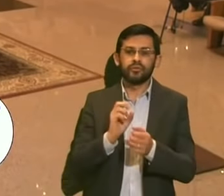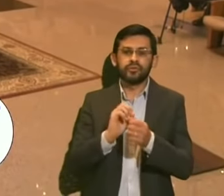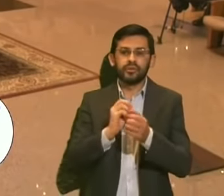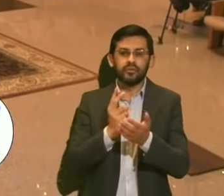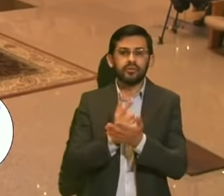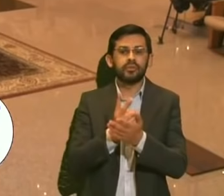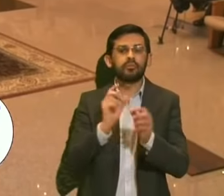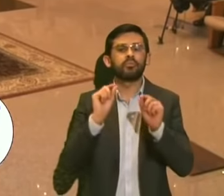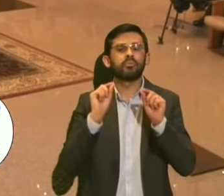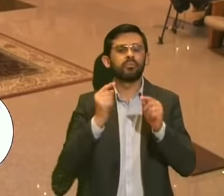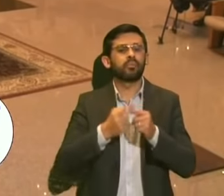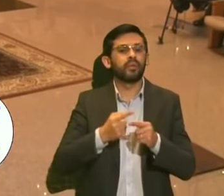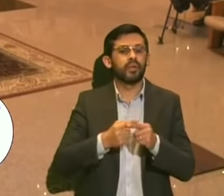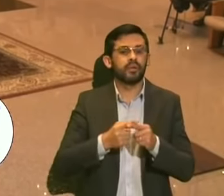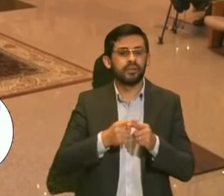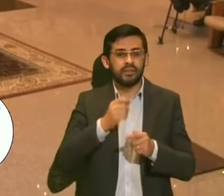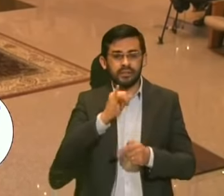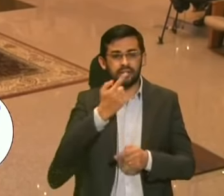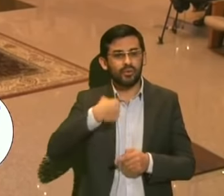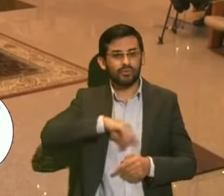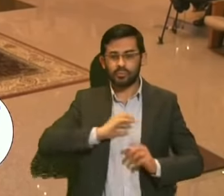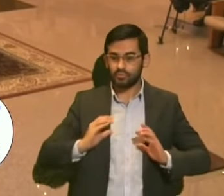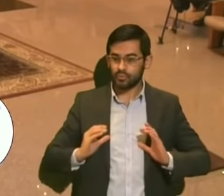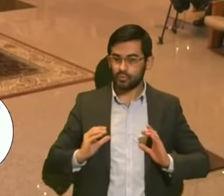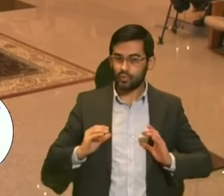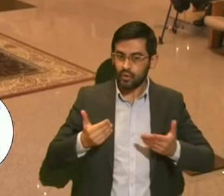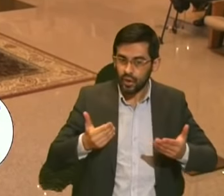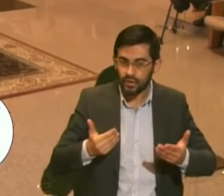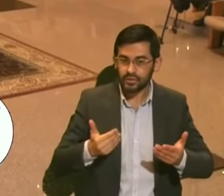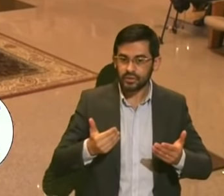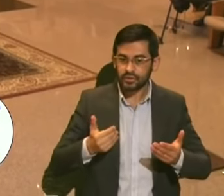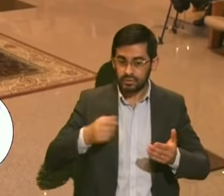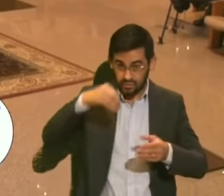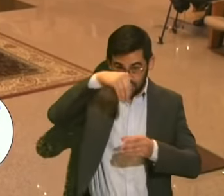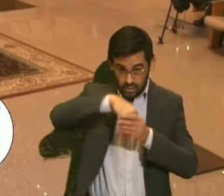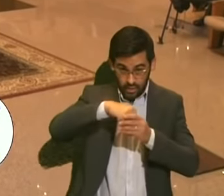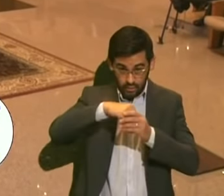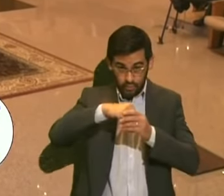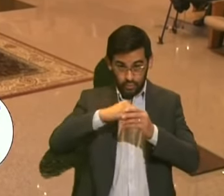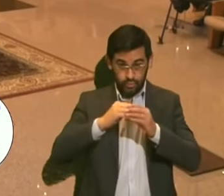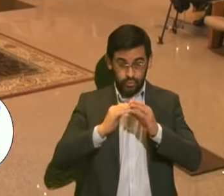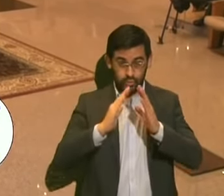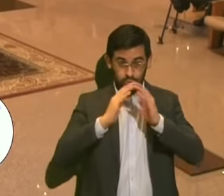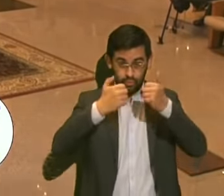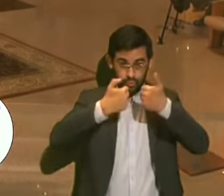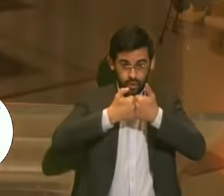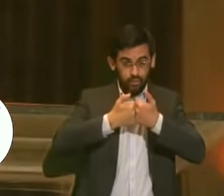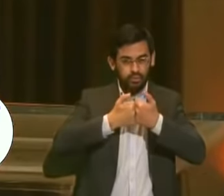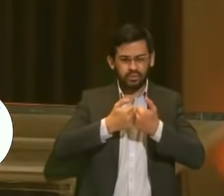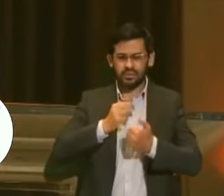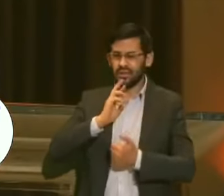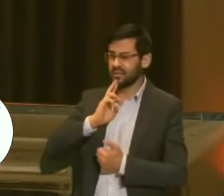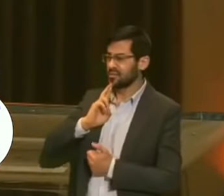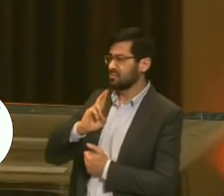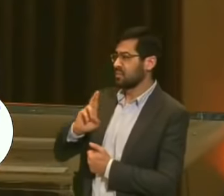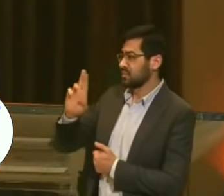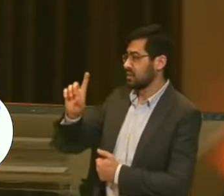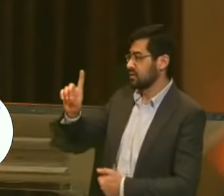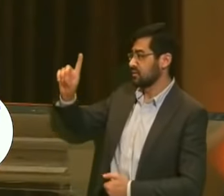isso porque, se a gente não tem coragem de, num templo, responder à voz do Espírito